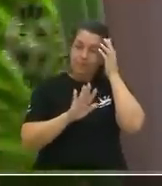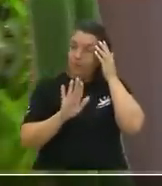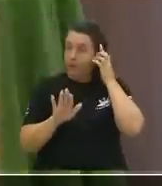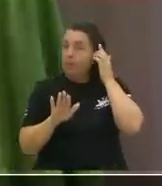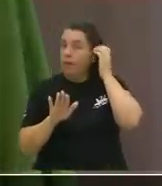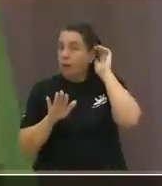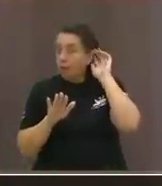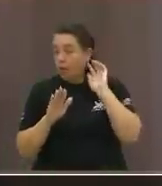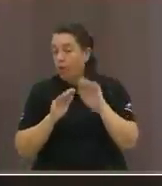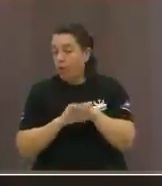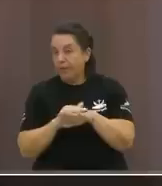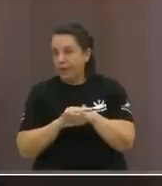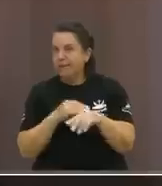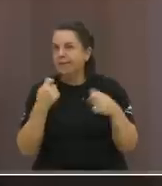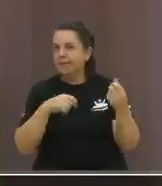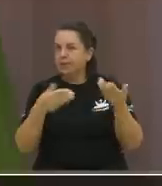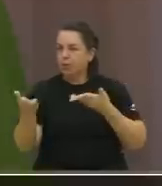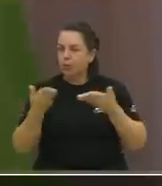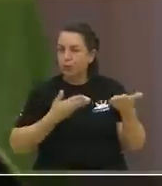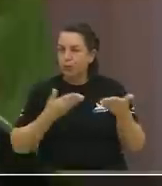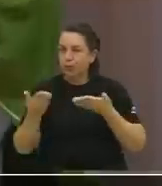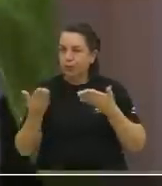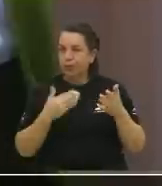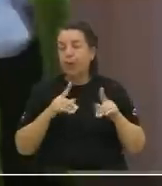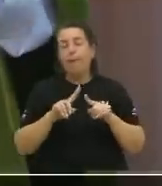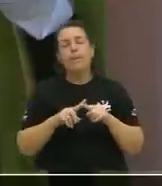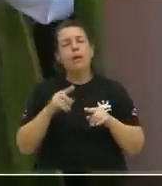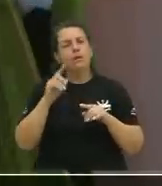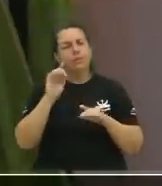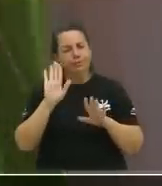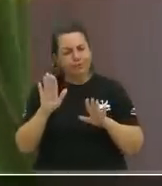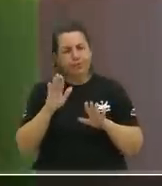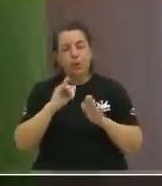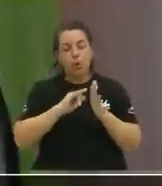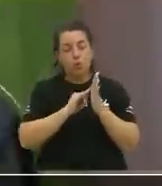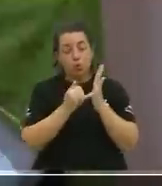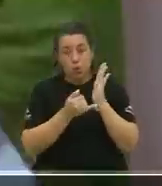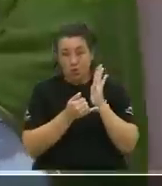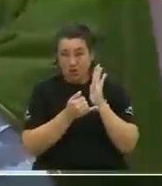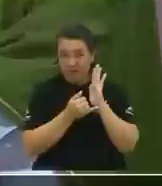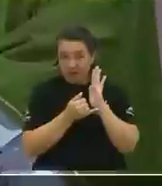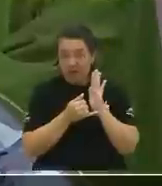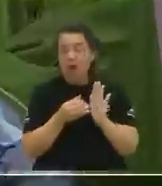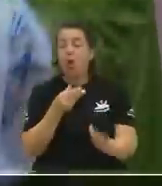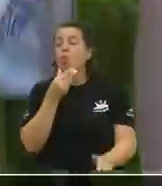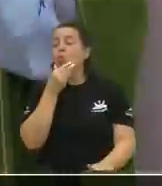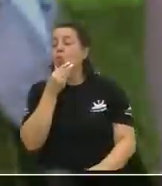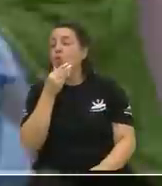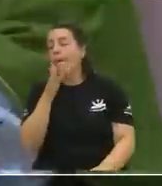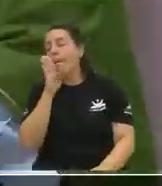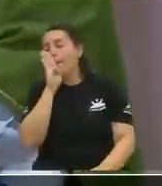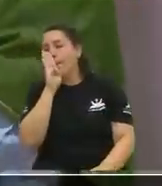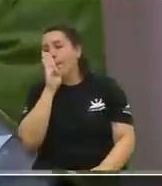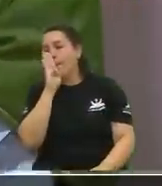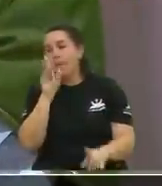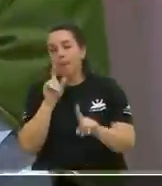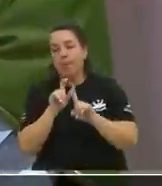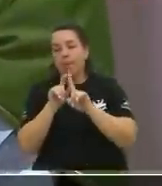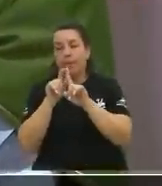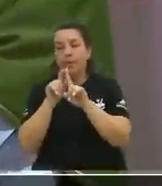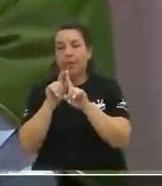casa. Mas São José era o homem do silêncio, porque na Bíblia não tem uma palavra de São José. Eu não achei ainda.